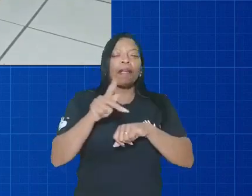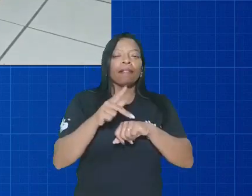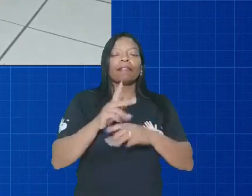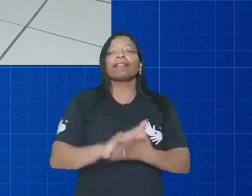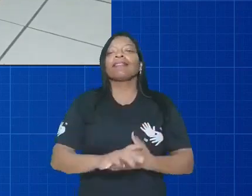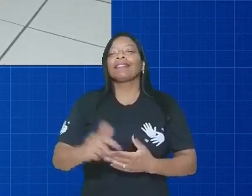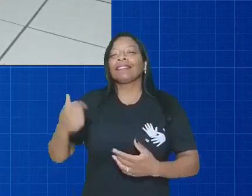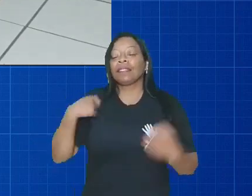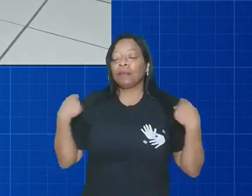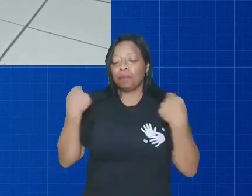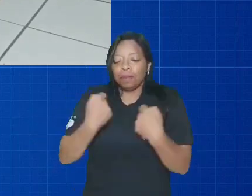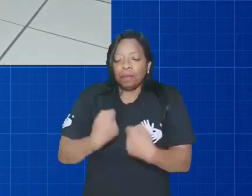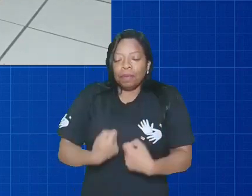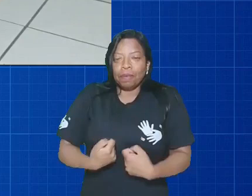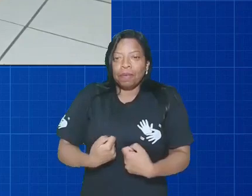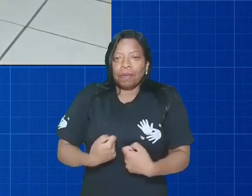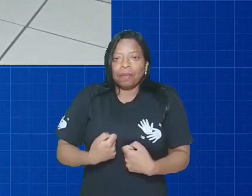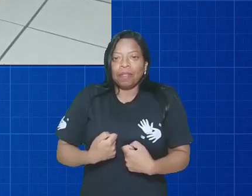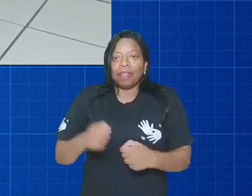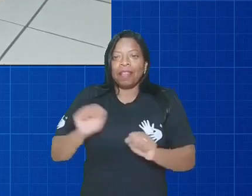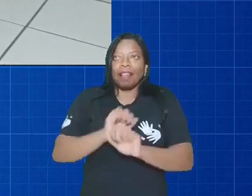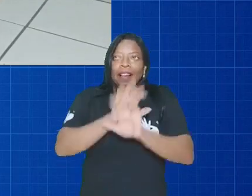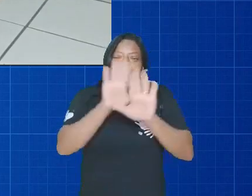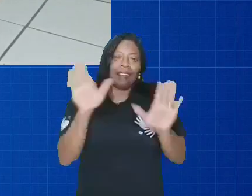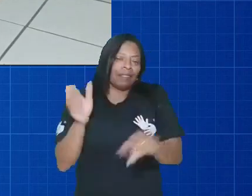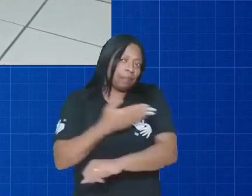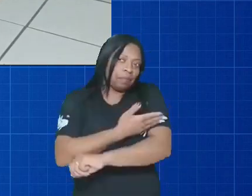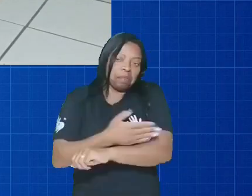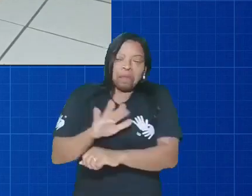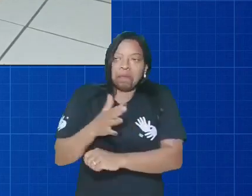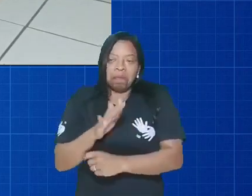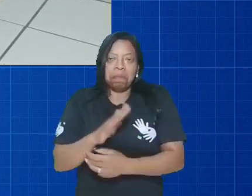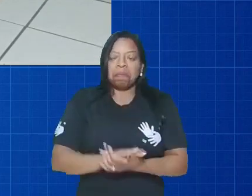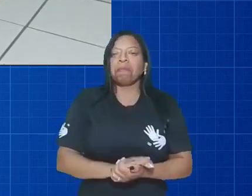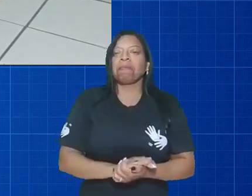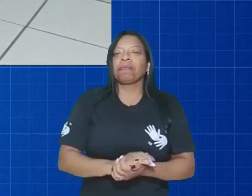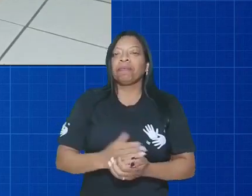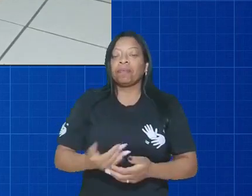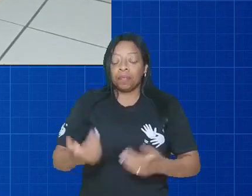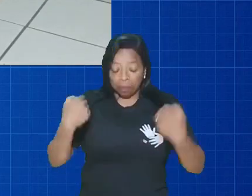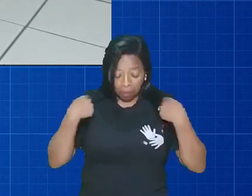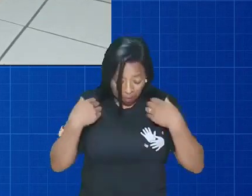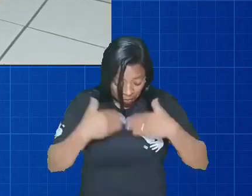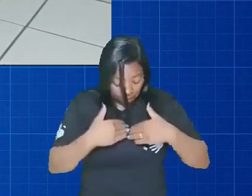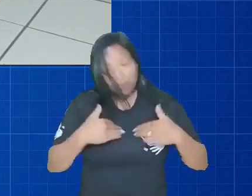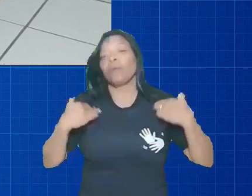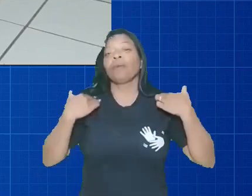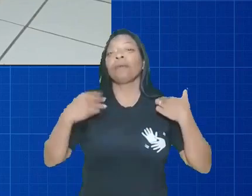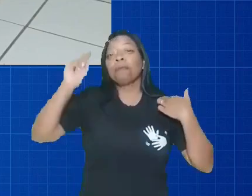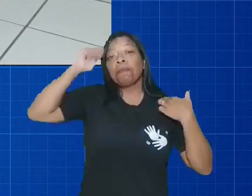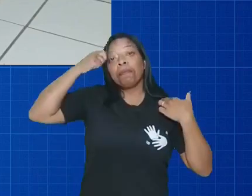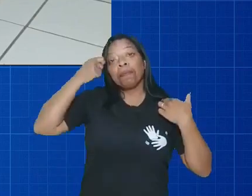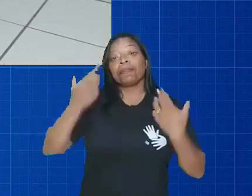blusa, um blazer de cor clara, um branquinho off-white, que a gente chama. Embaixo eu estou usando uma blusa de